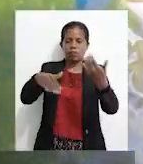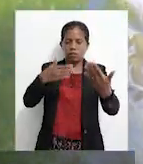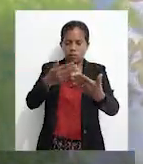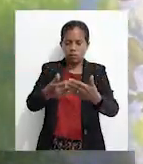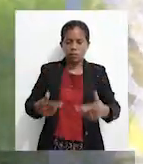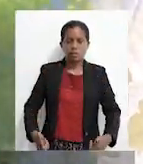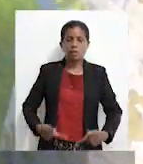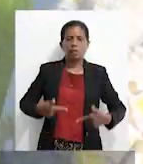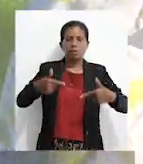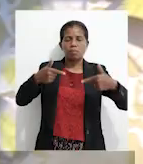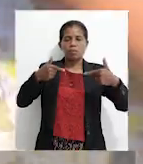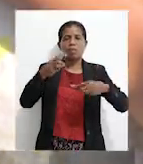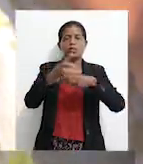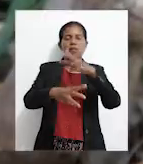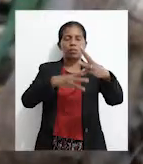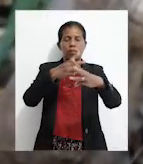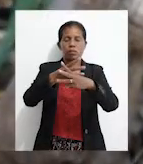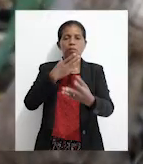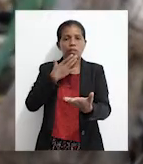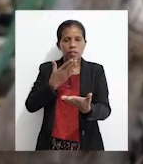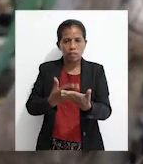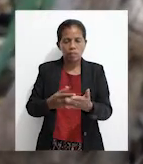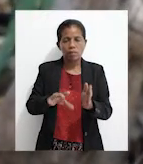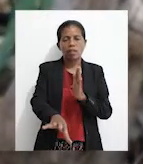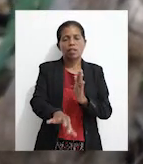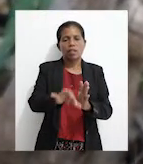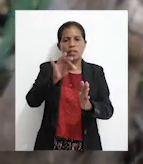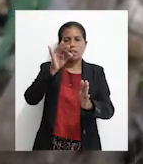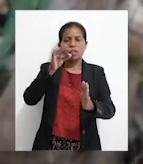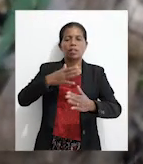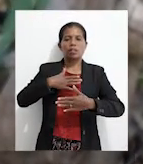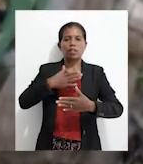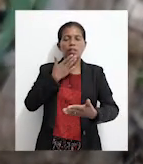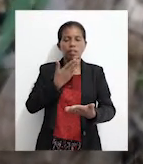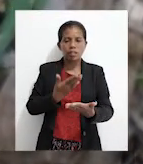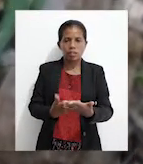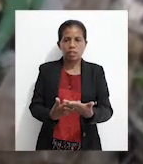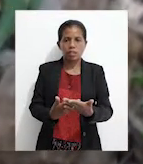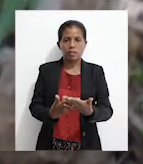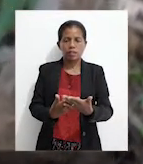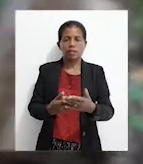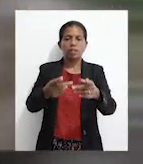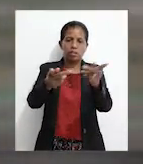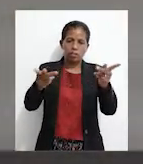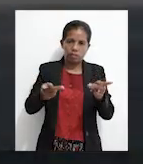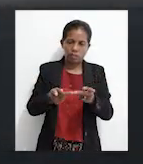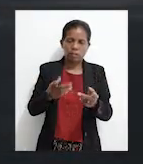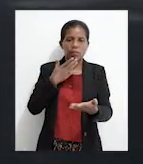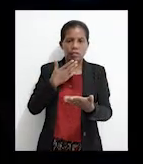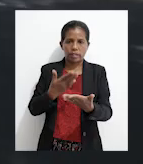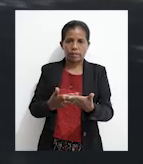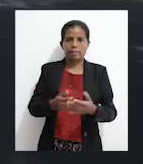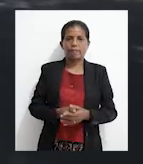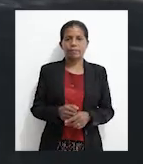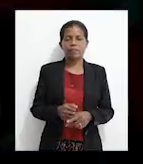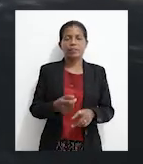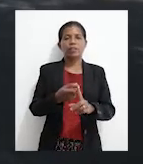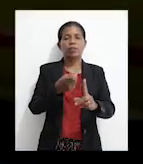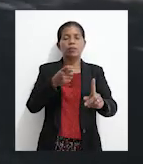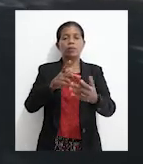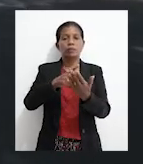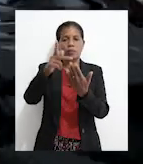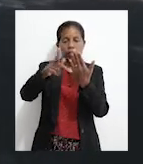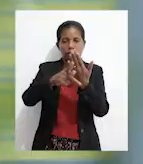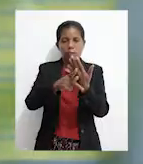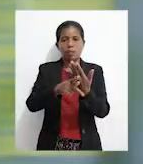moris iha planeta nebe seguru no bela hetang energia nebe dia kusi ambiente. Lihusi programa konjunto